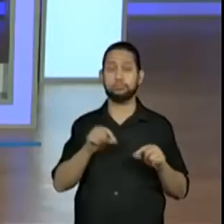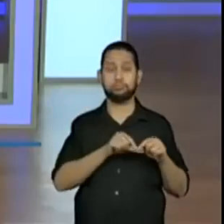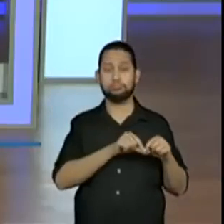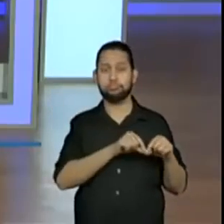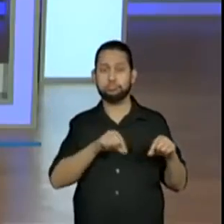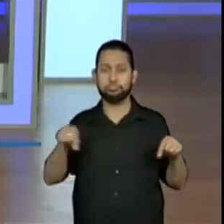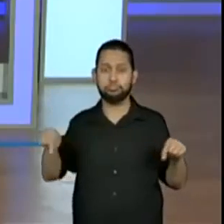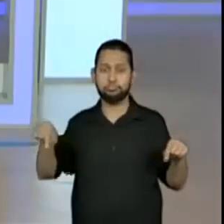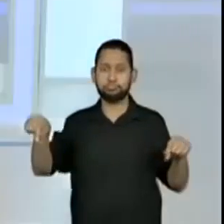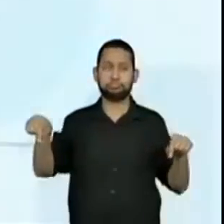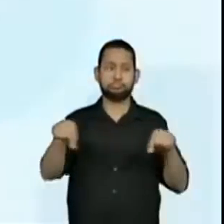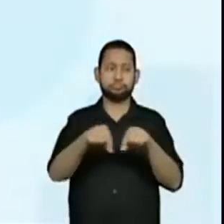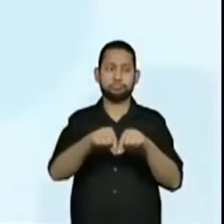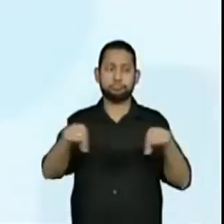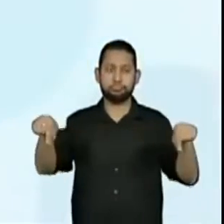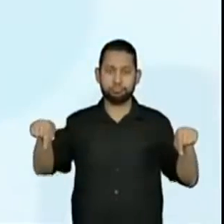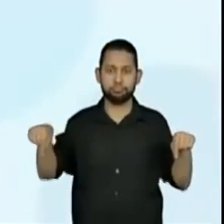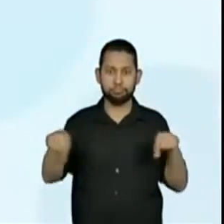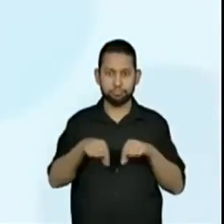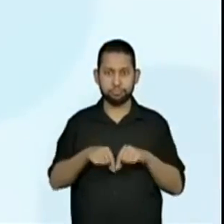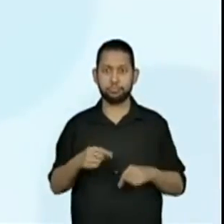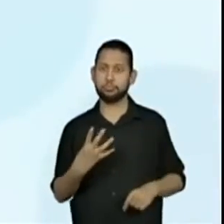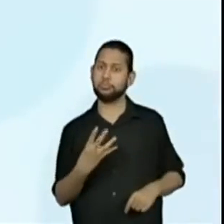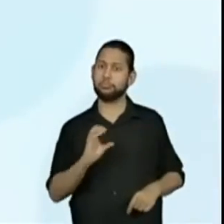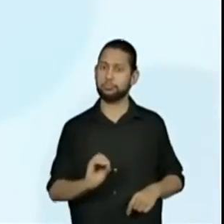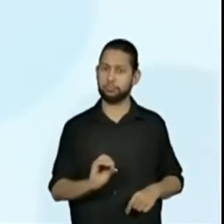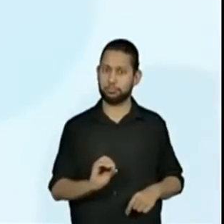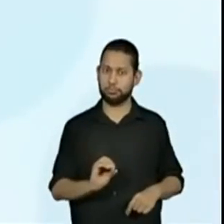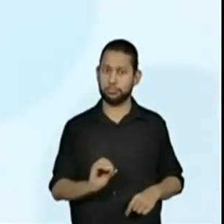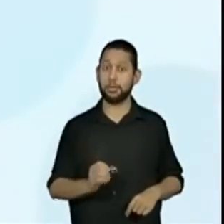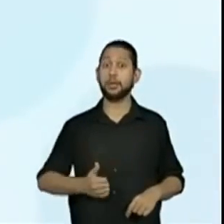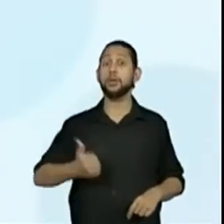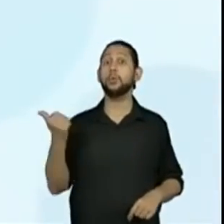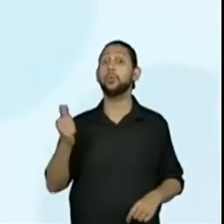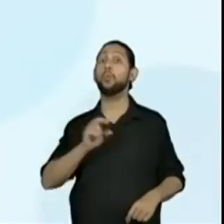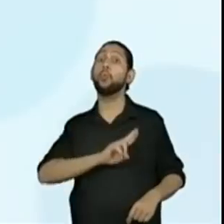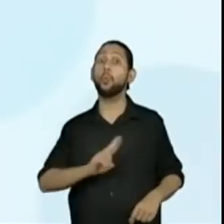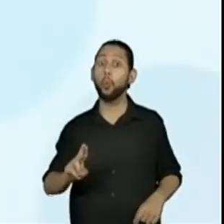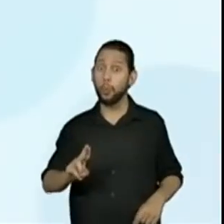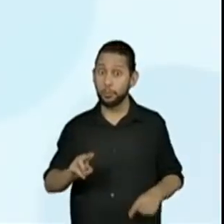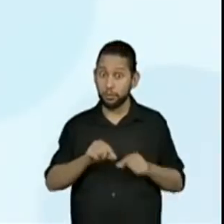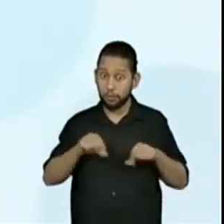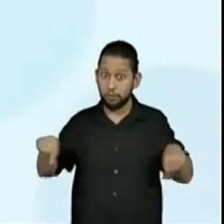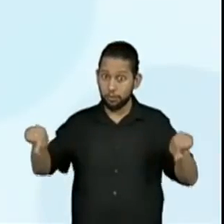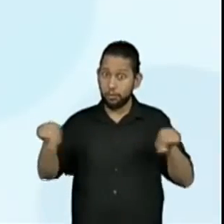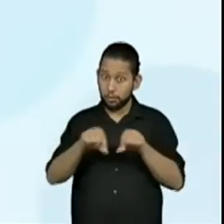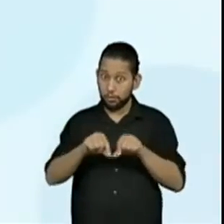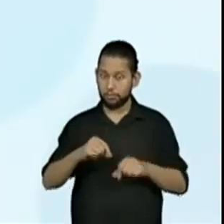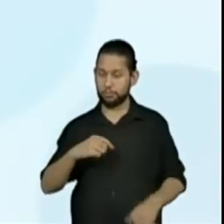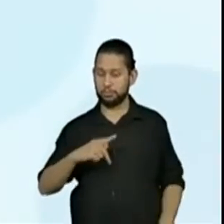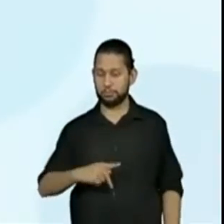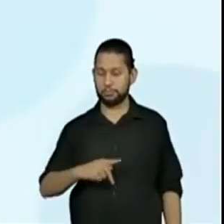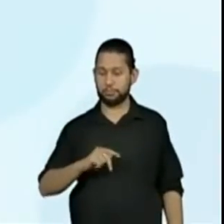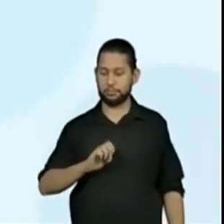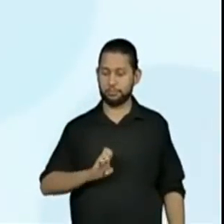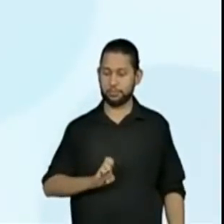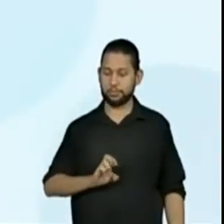é 40 m o perímetro também atende e é 40